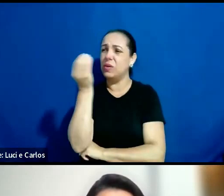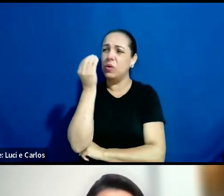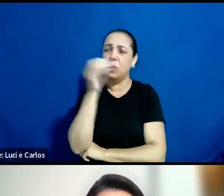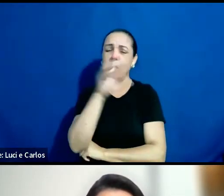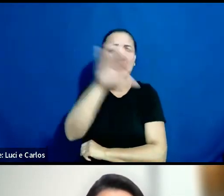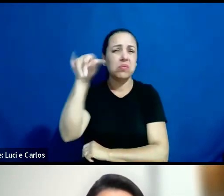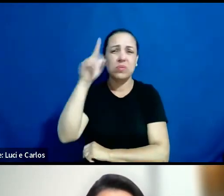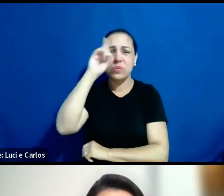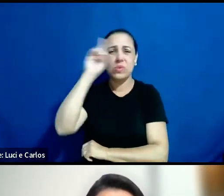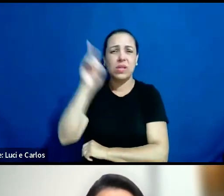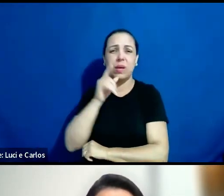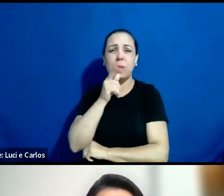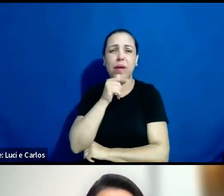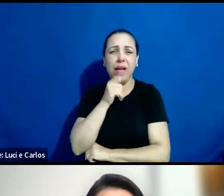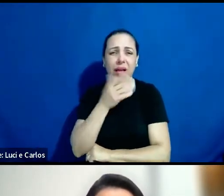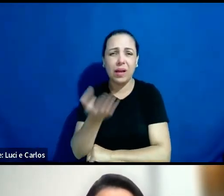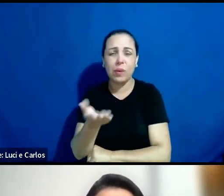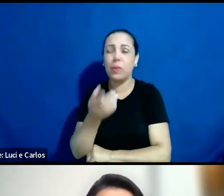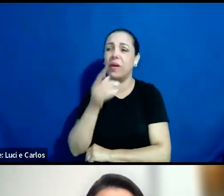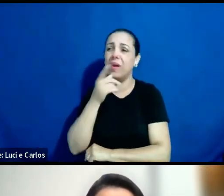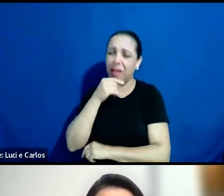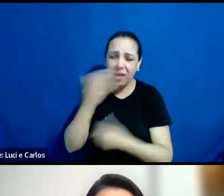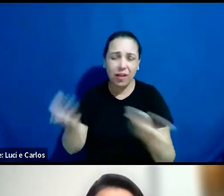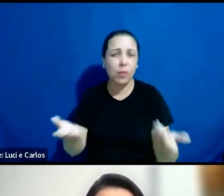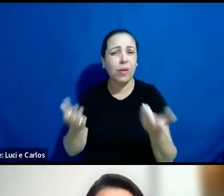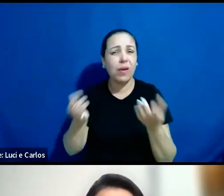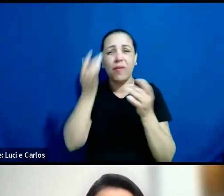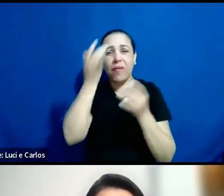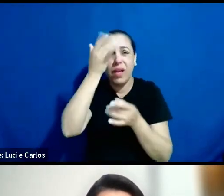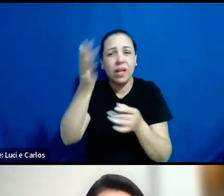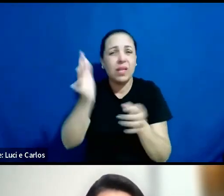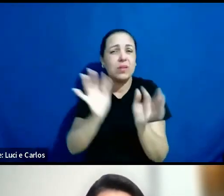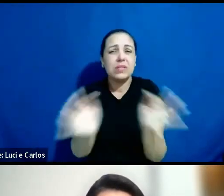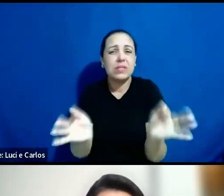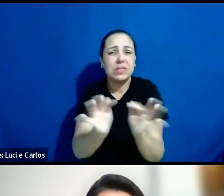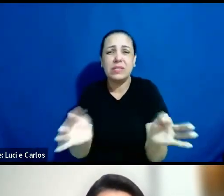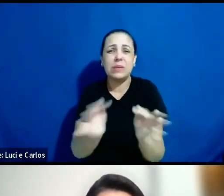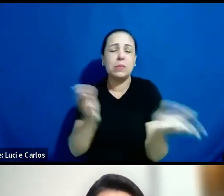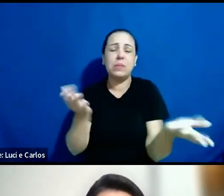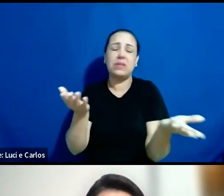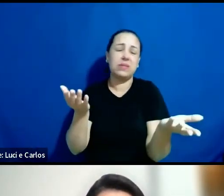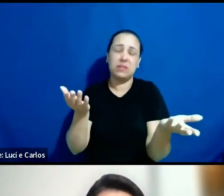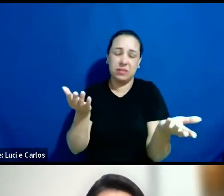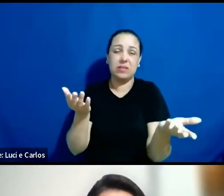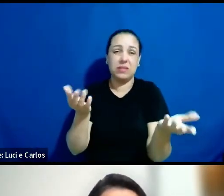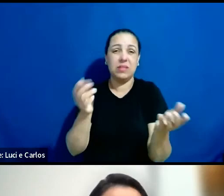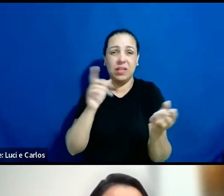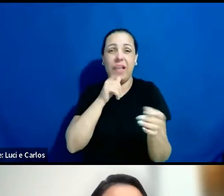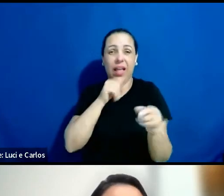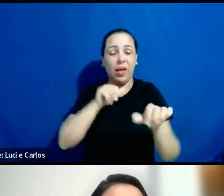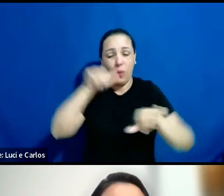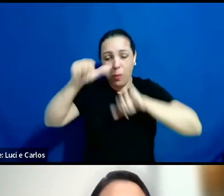água, né? Só trocar água. E é muito simples. Trocou